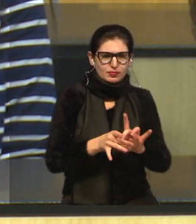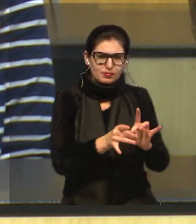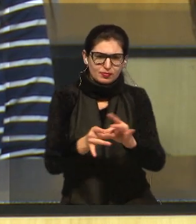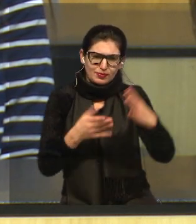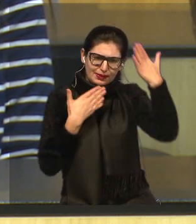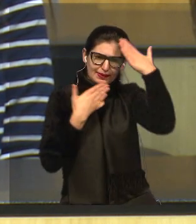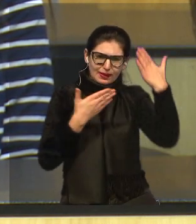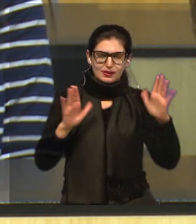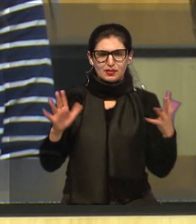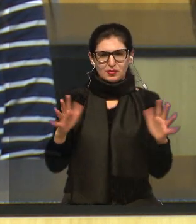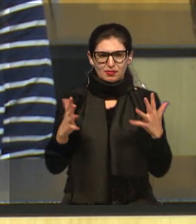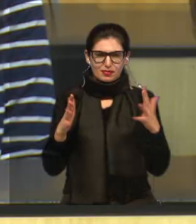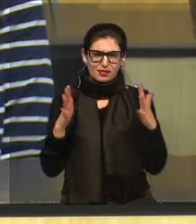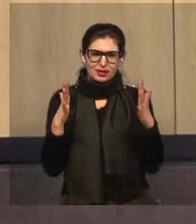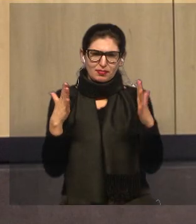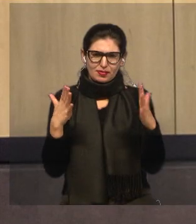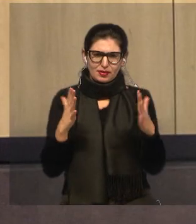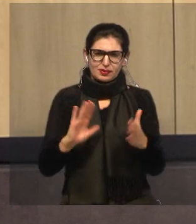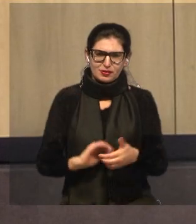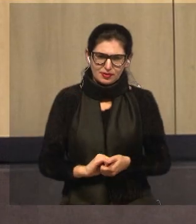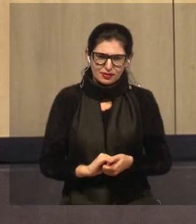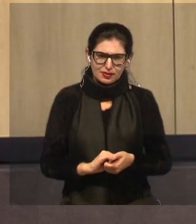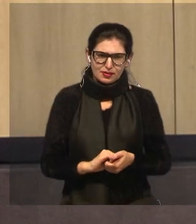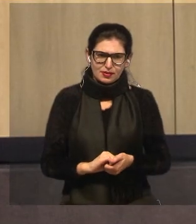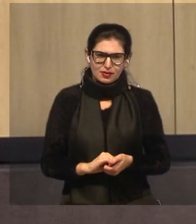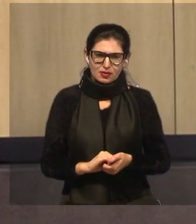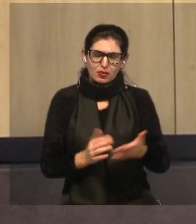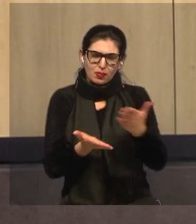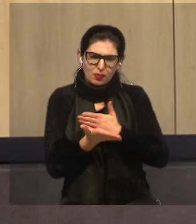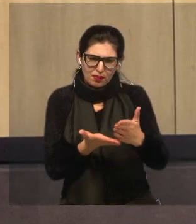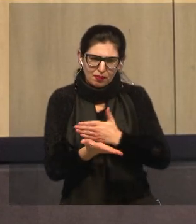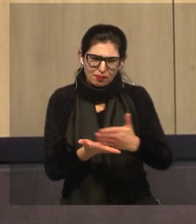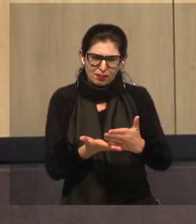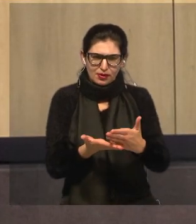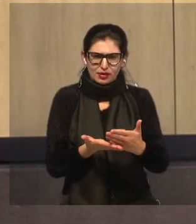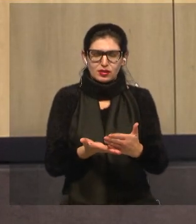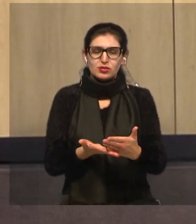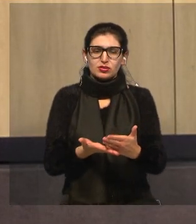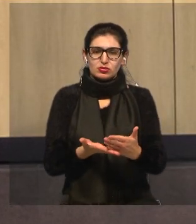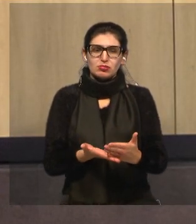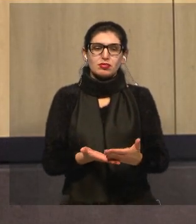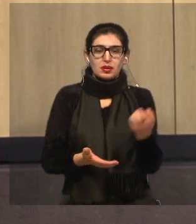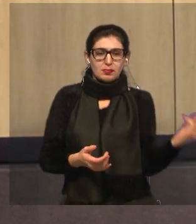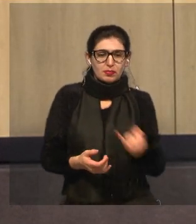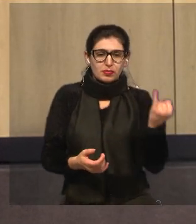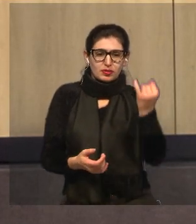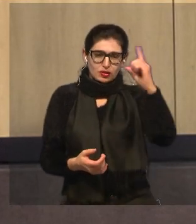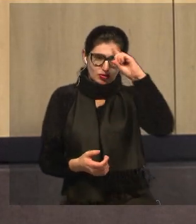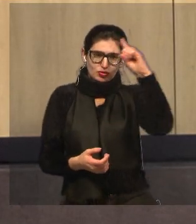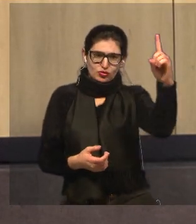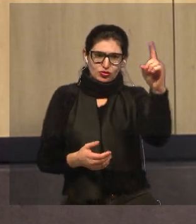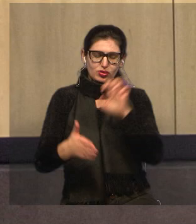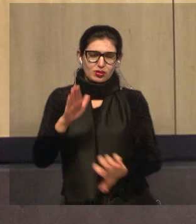obrigada e parabéns pela iniciativa de não deixar essa data tão relevante passar em branco. Obrigada.